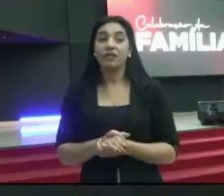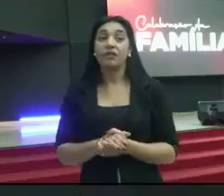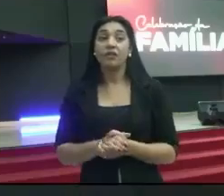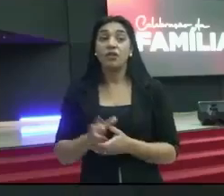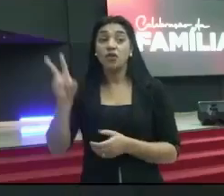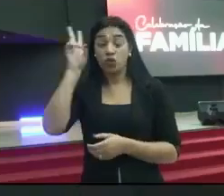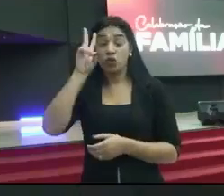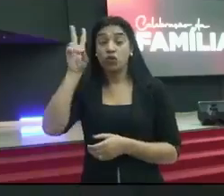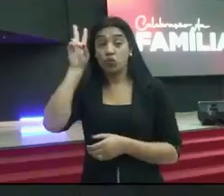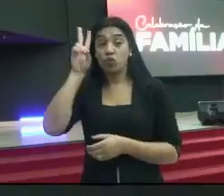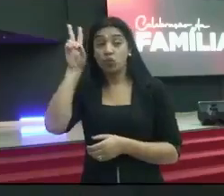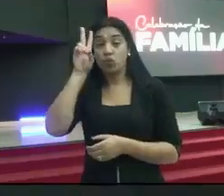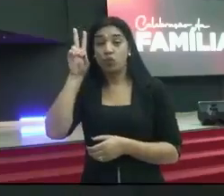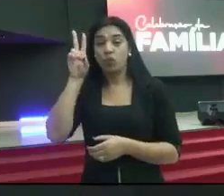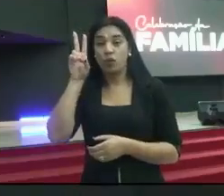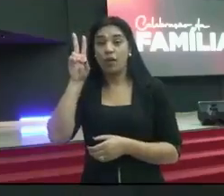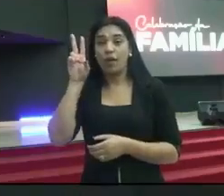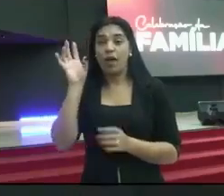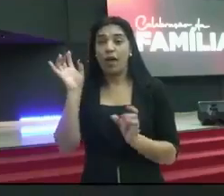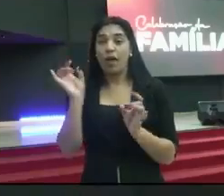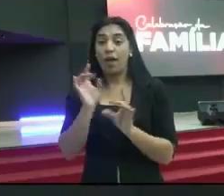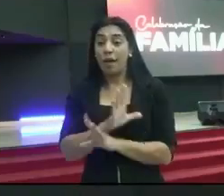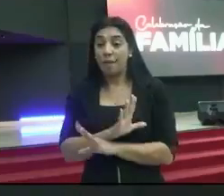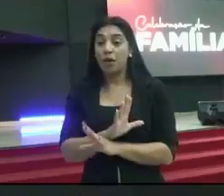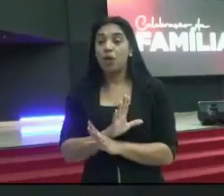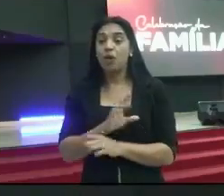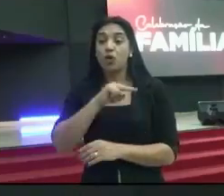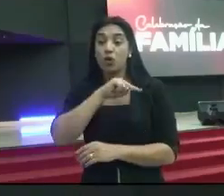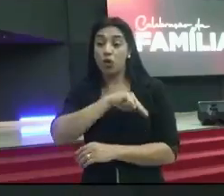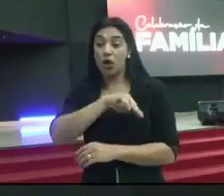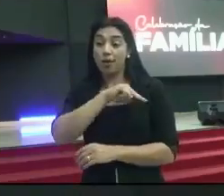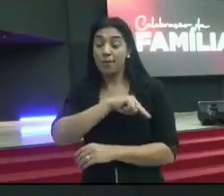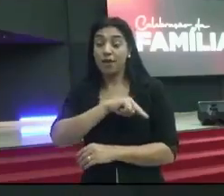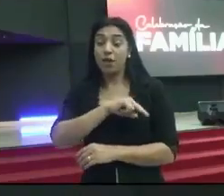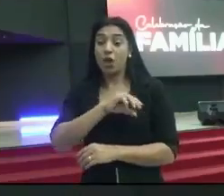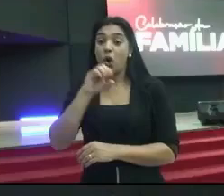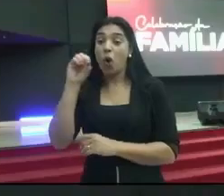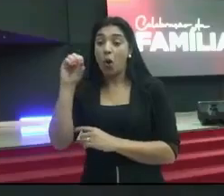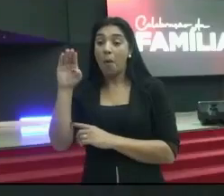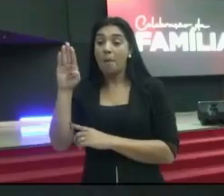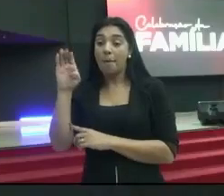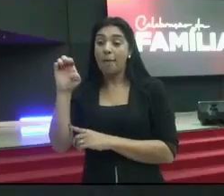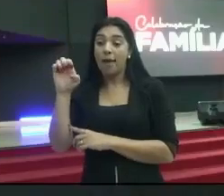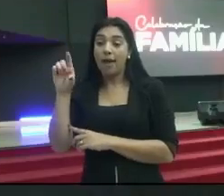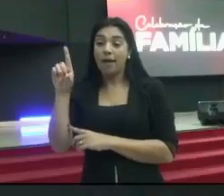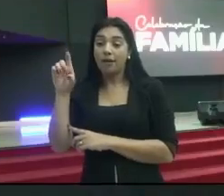A história termina com Noemi com Obed no colo,